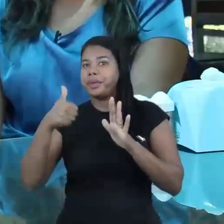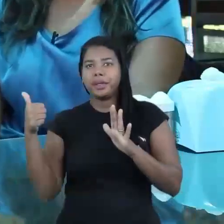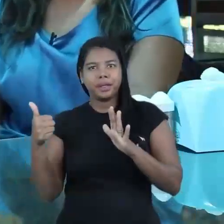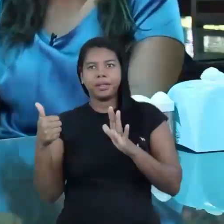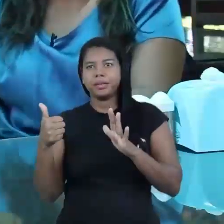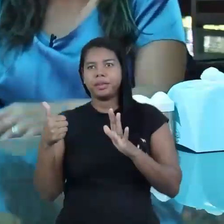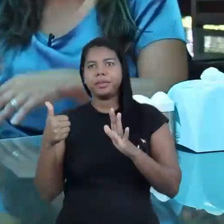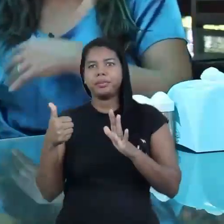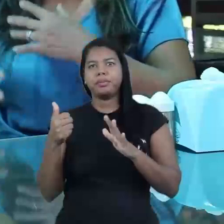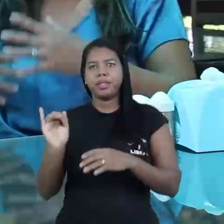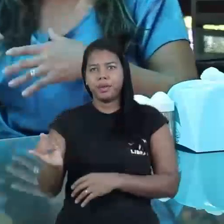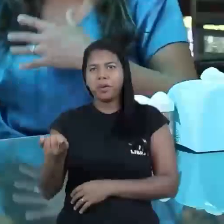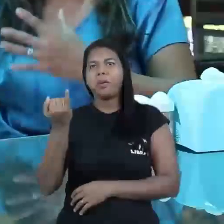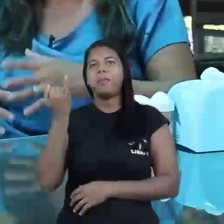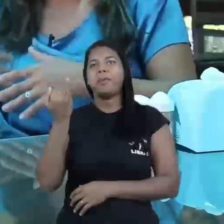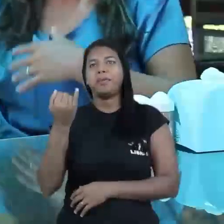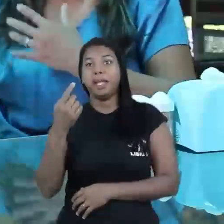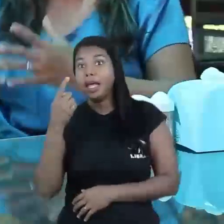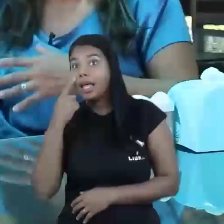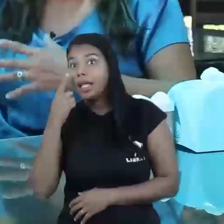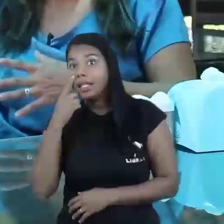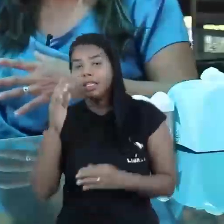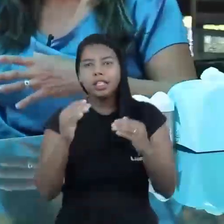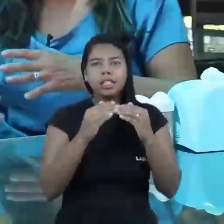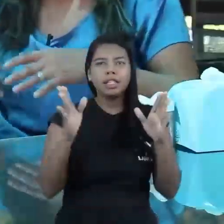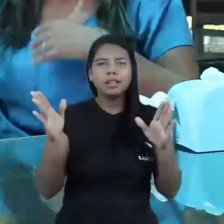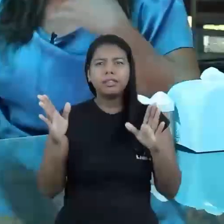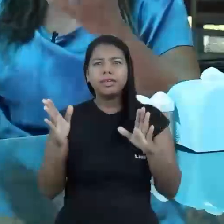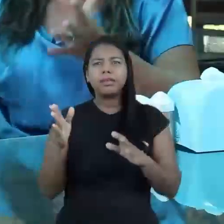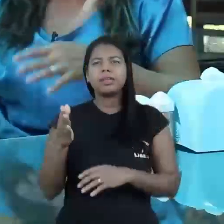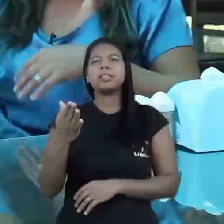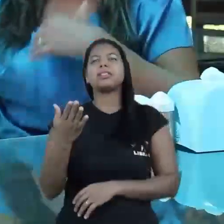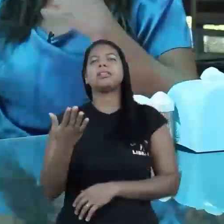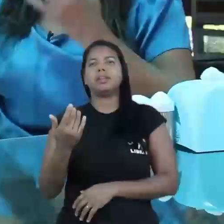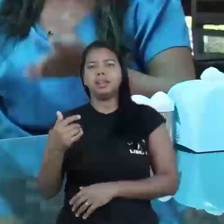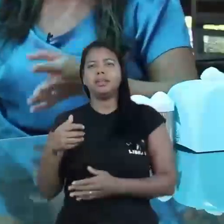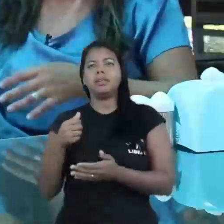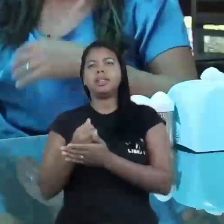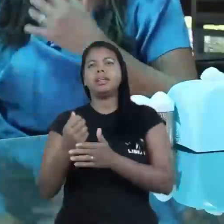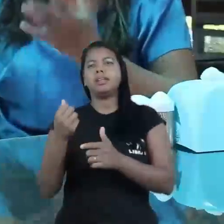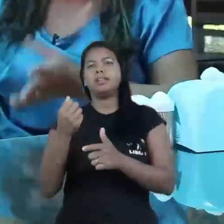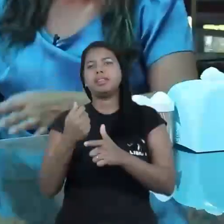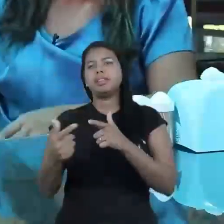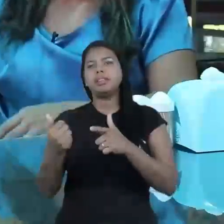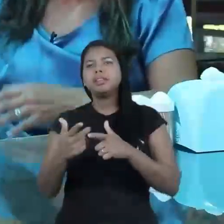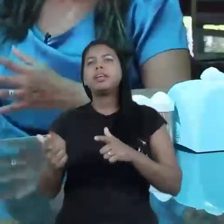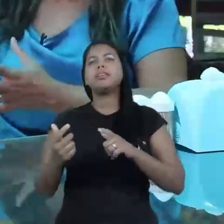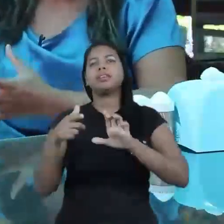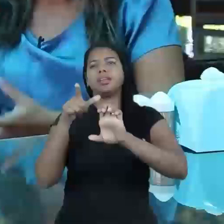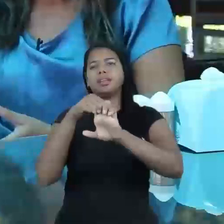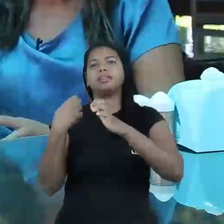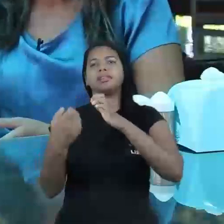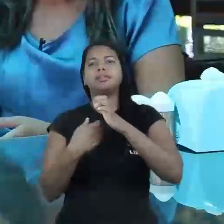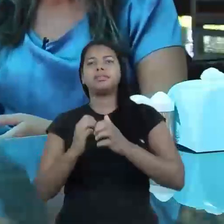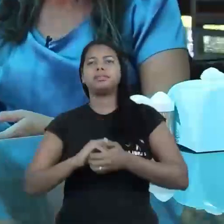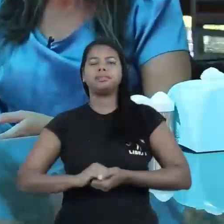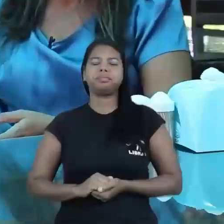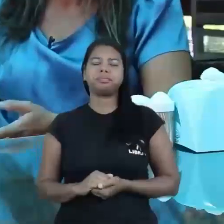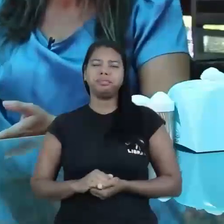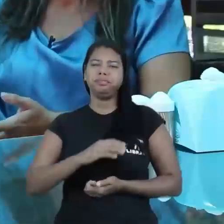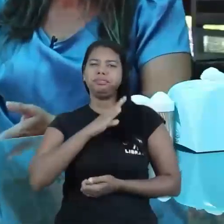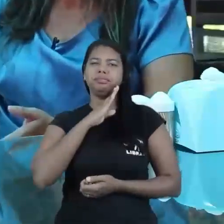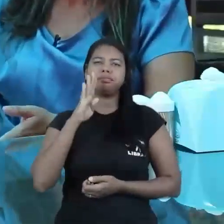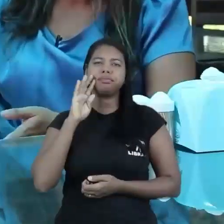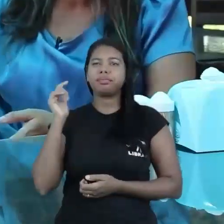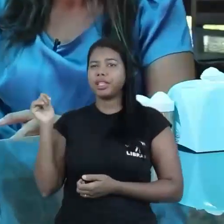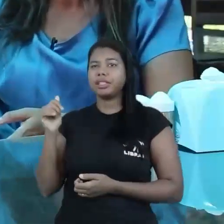perigo também, né? Porque a gente às vezes tem aquela coisa nata do empreendedorismo, né? Que aí você quer apostar, acha que dá, no achômetro, né? E aí não